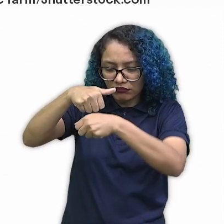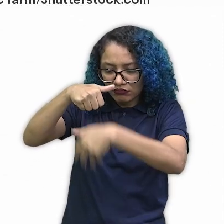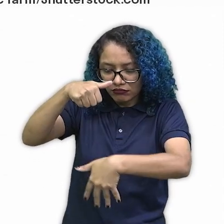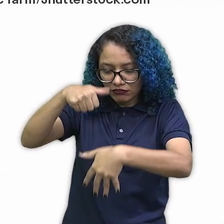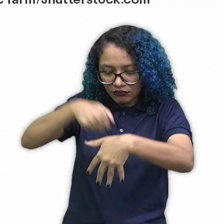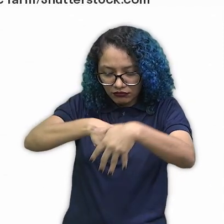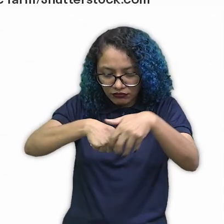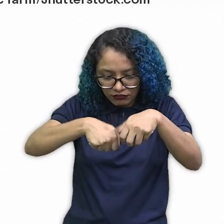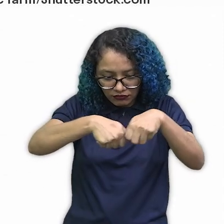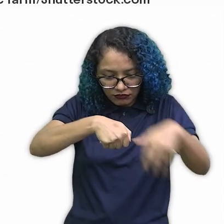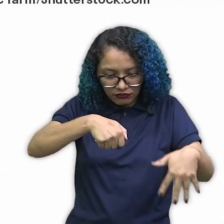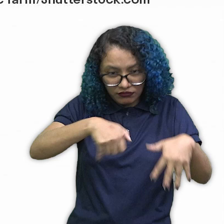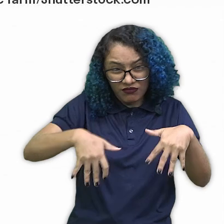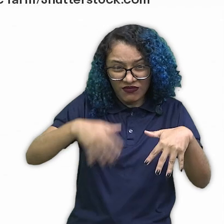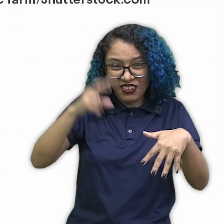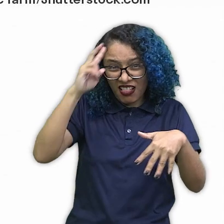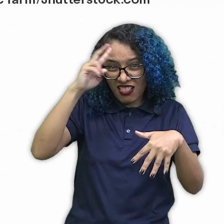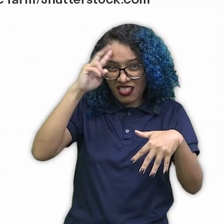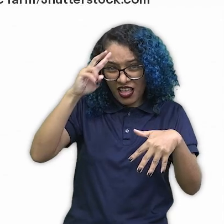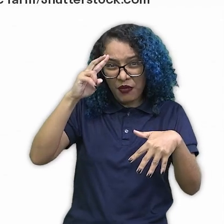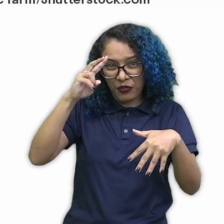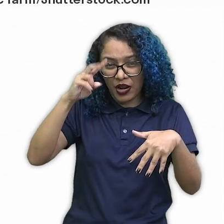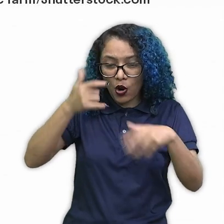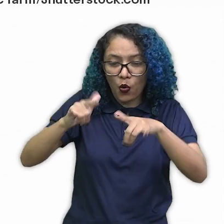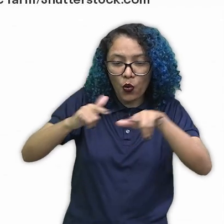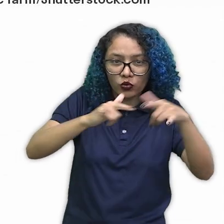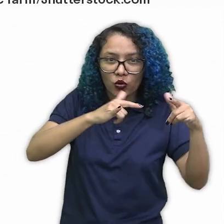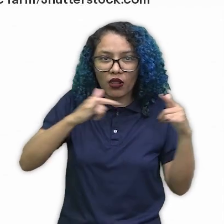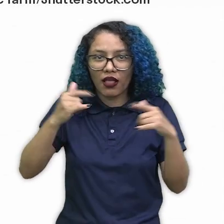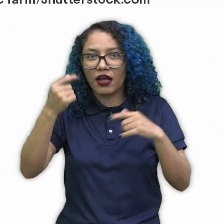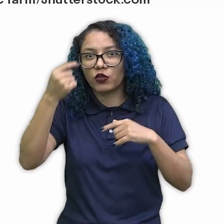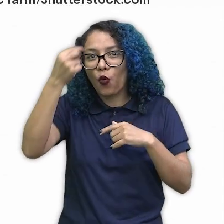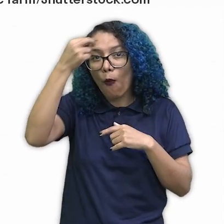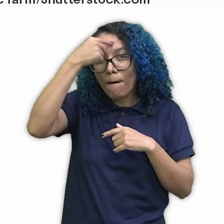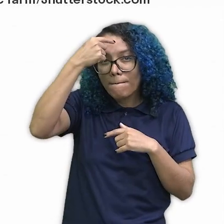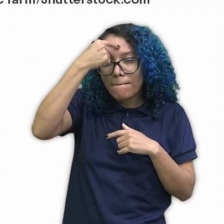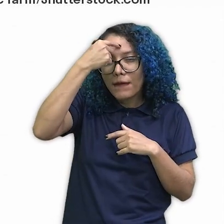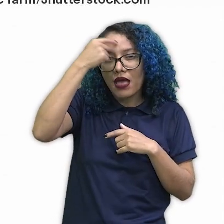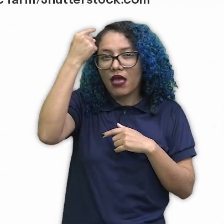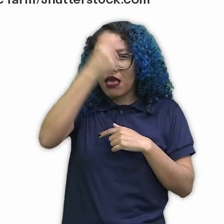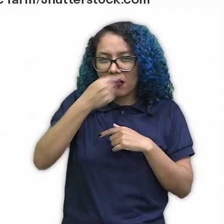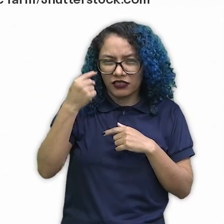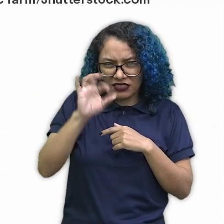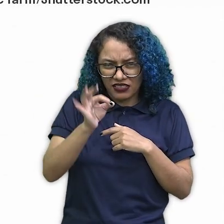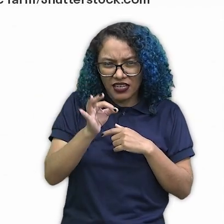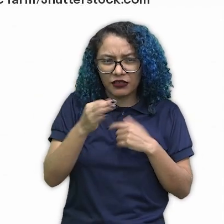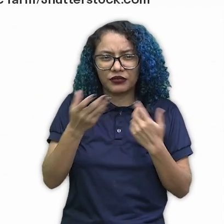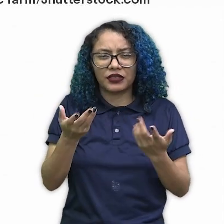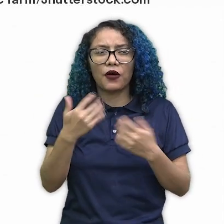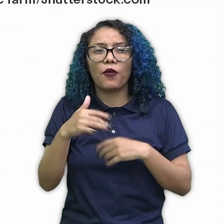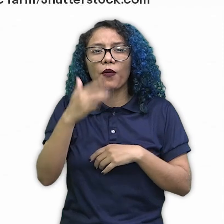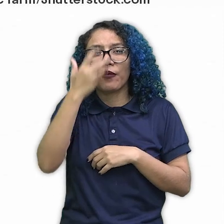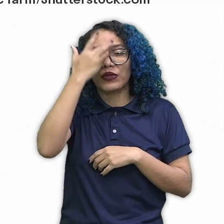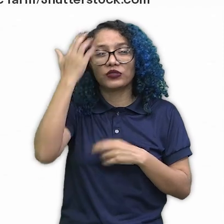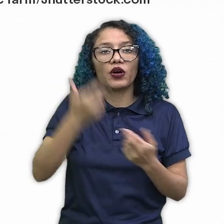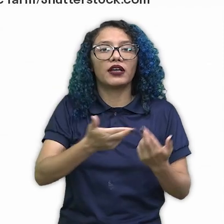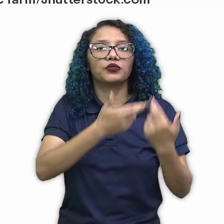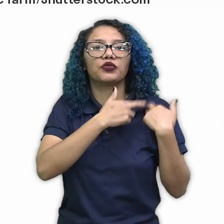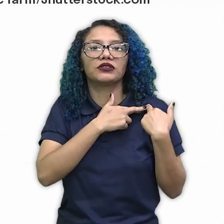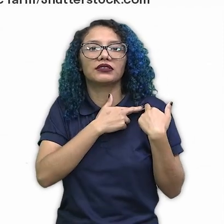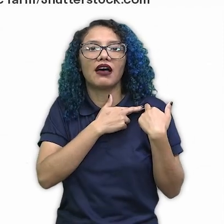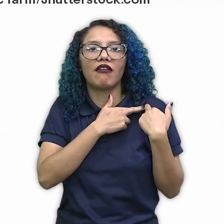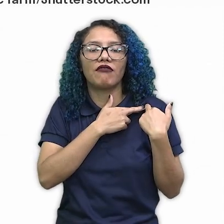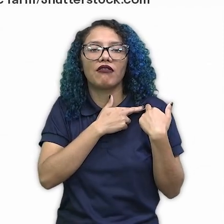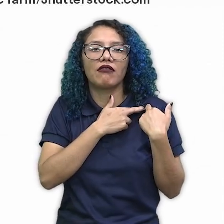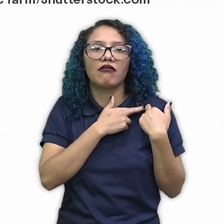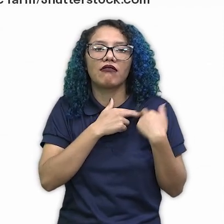fiozinhos sobre nossas telas, que são as cabeças, né? Segundo Foucault, quem é que faz isso? Quem